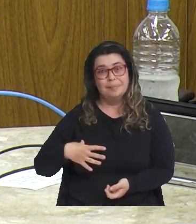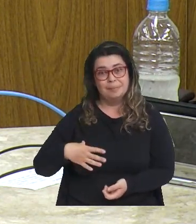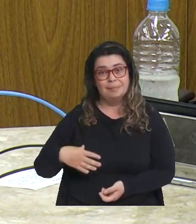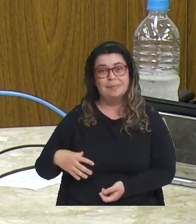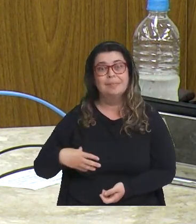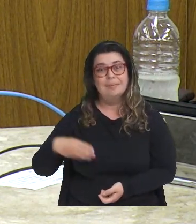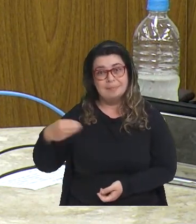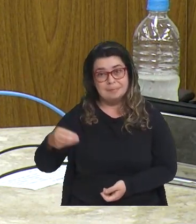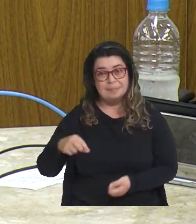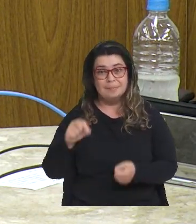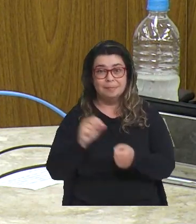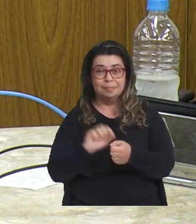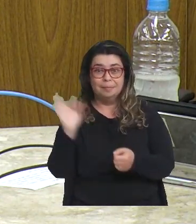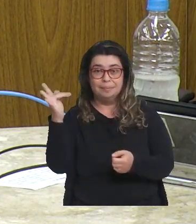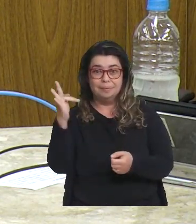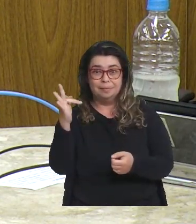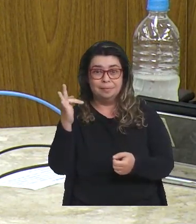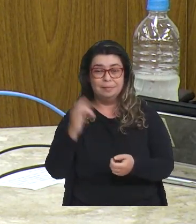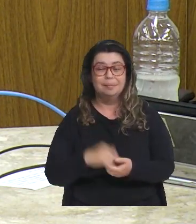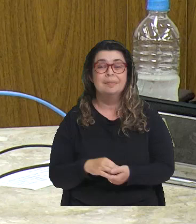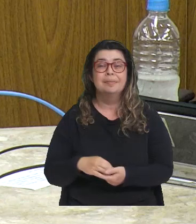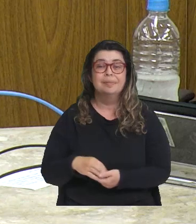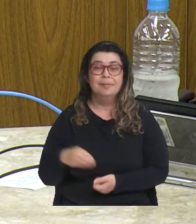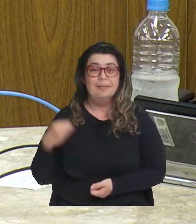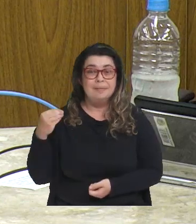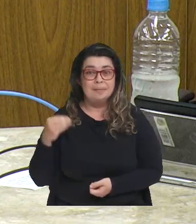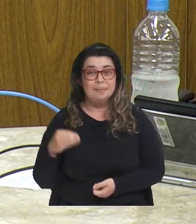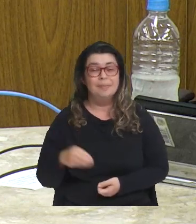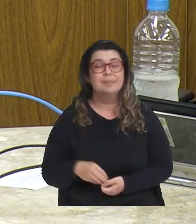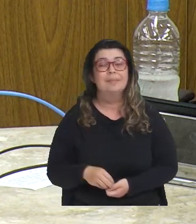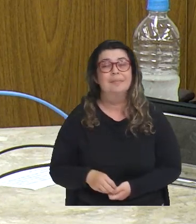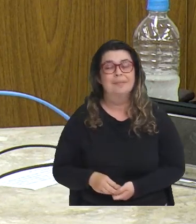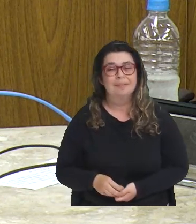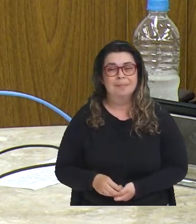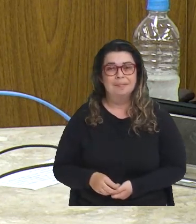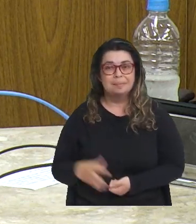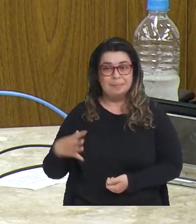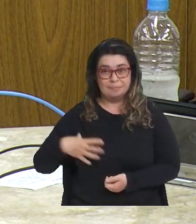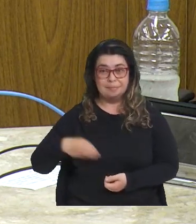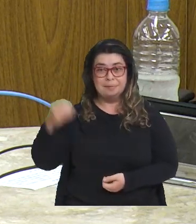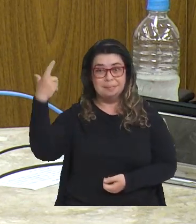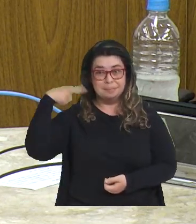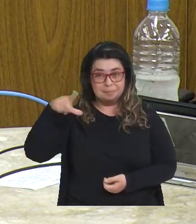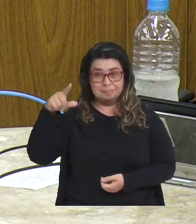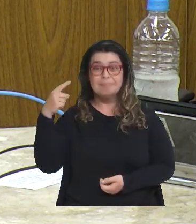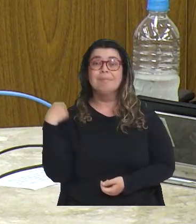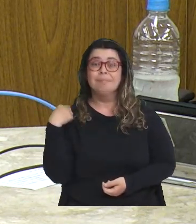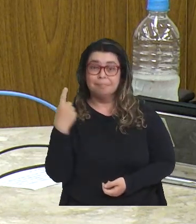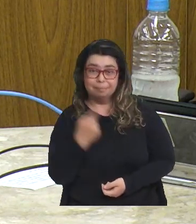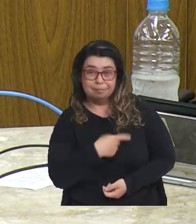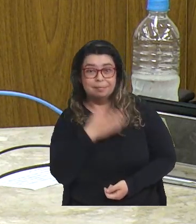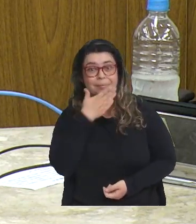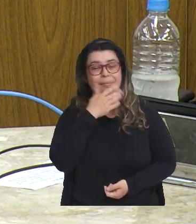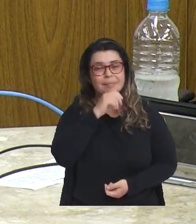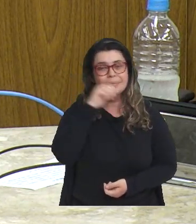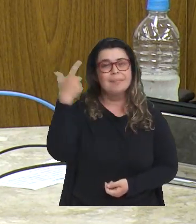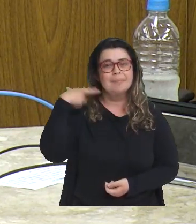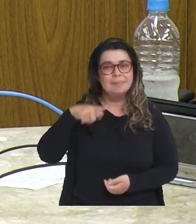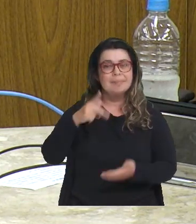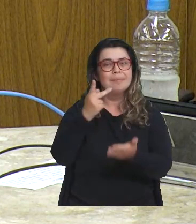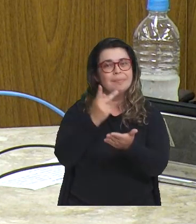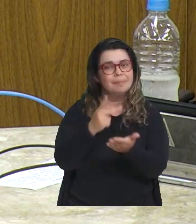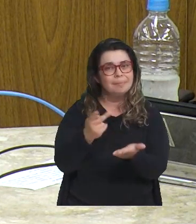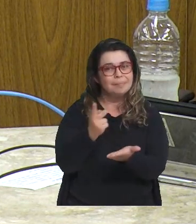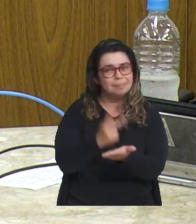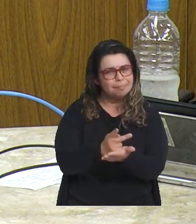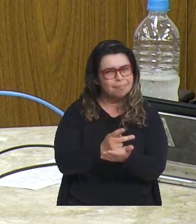e eu falo assim que quando o filho se forma, a gente se forma também, né, porque a batalha é a mesma, né, eles